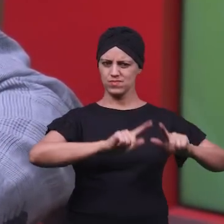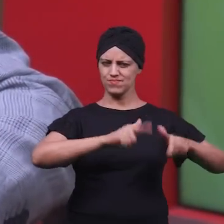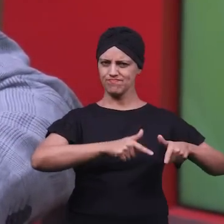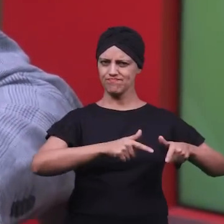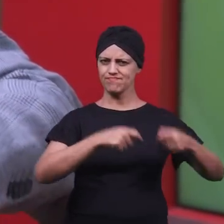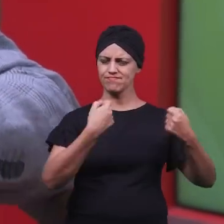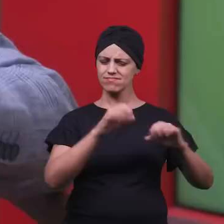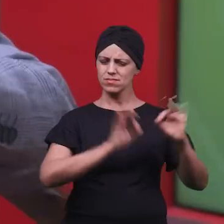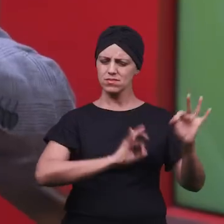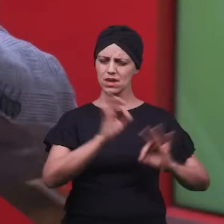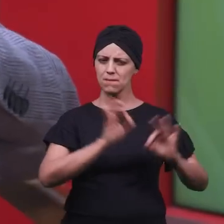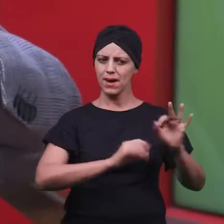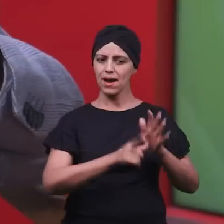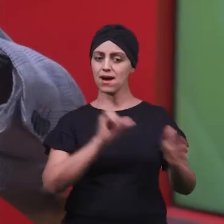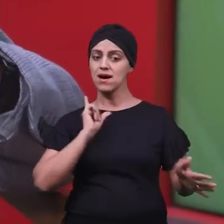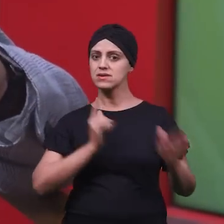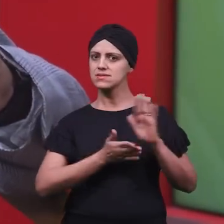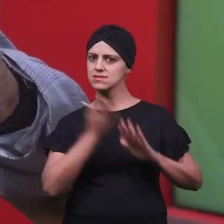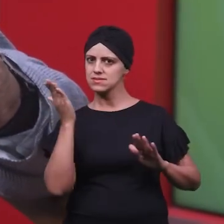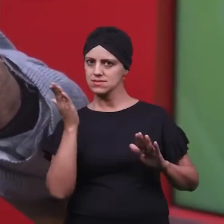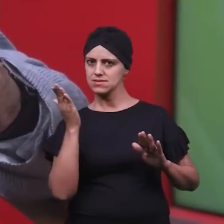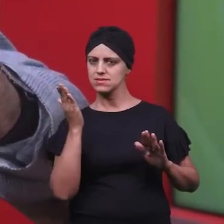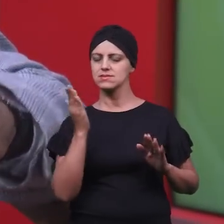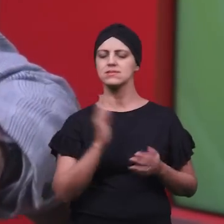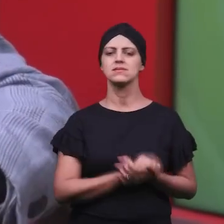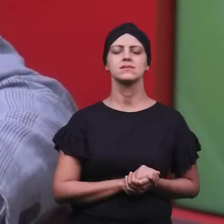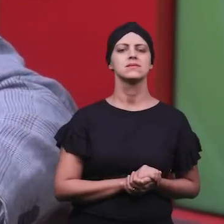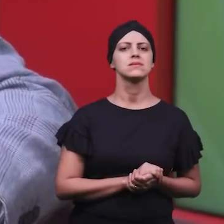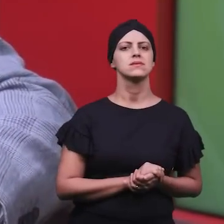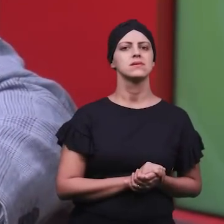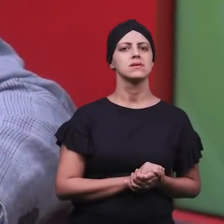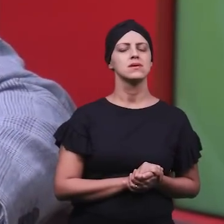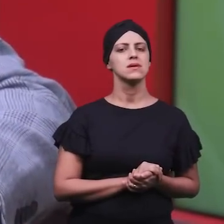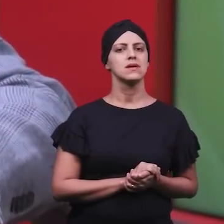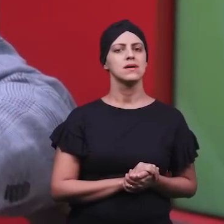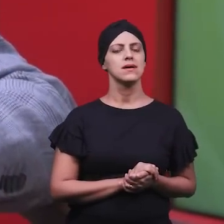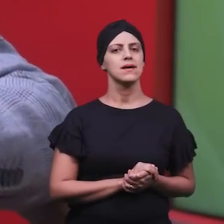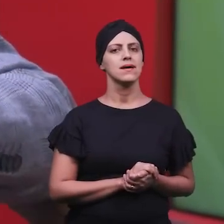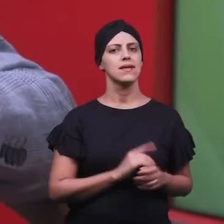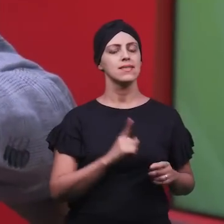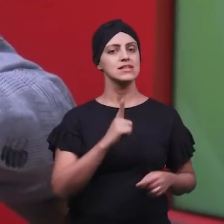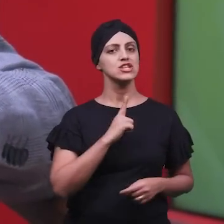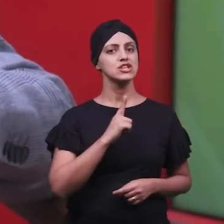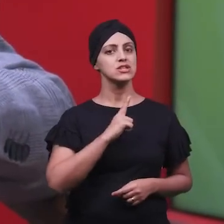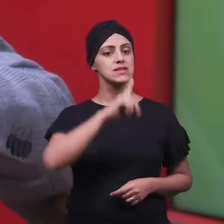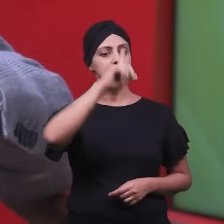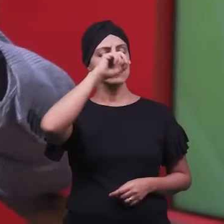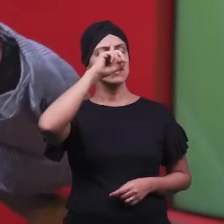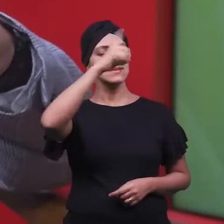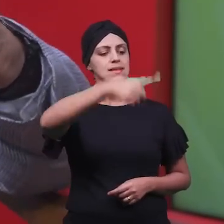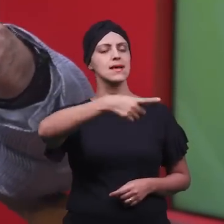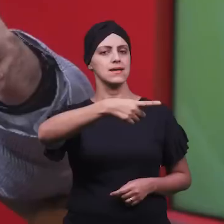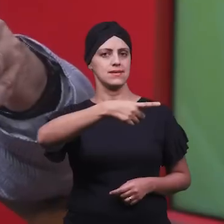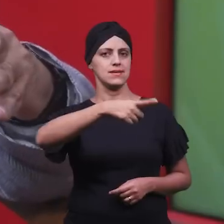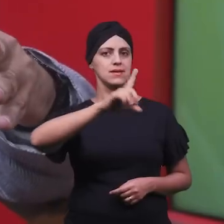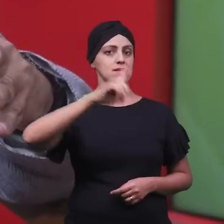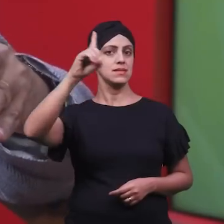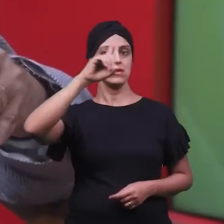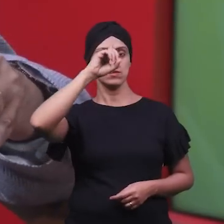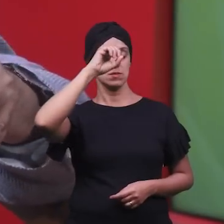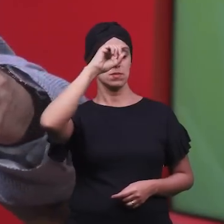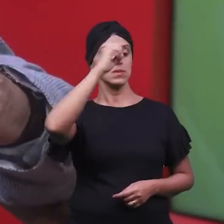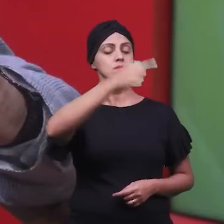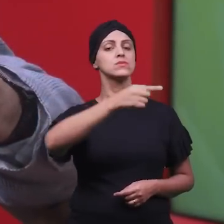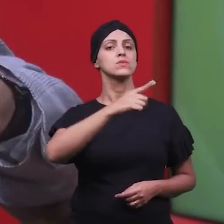de Israel, no preparo para a saída do Egito e a partida em si, houve essa ordenança de